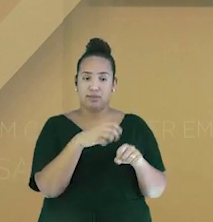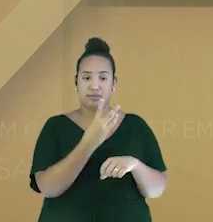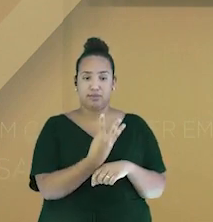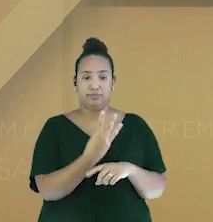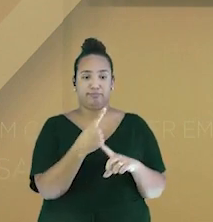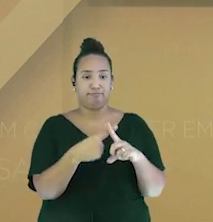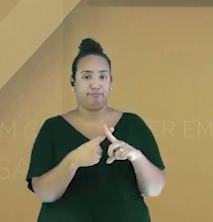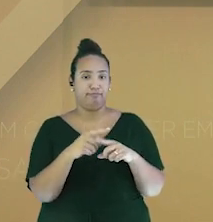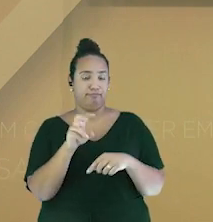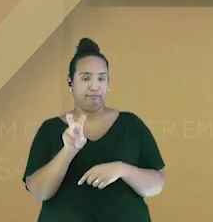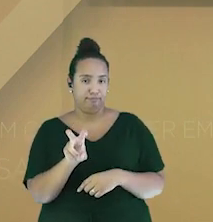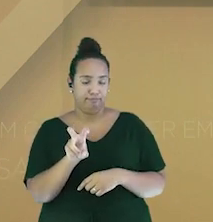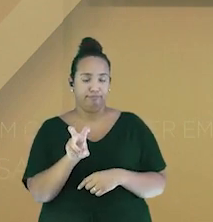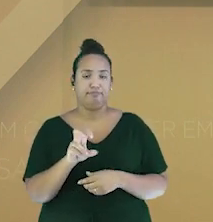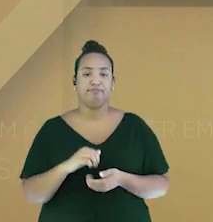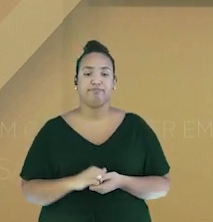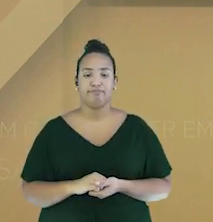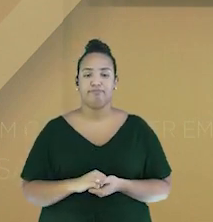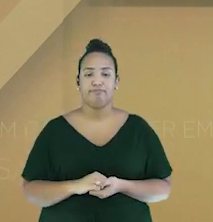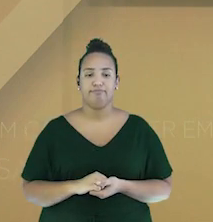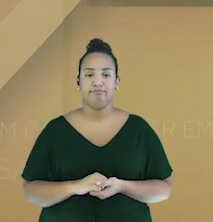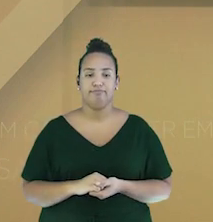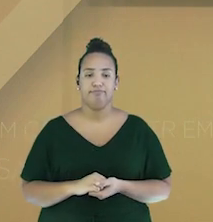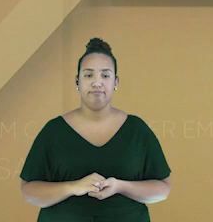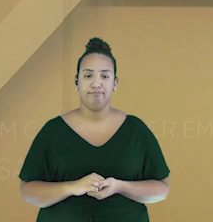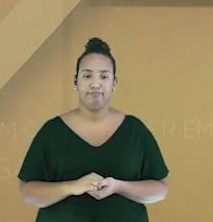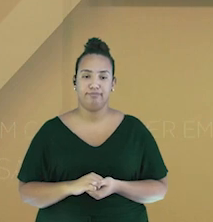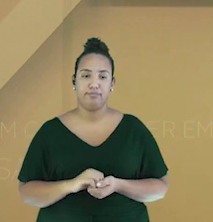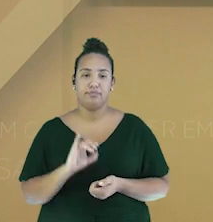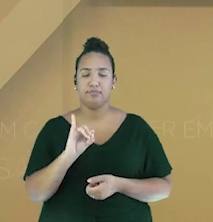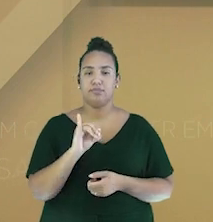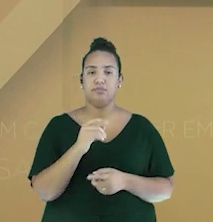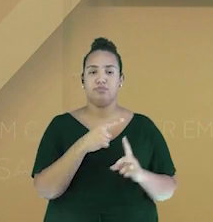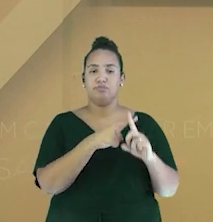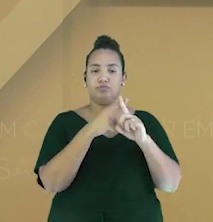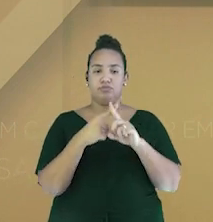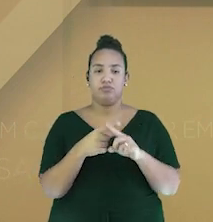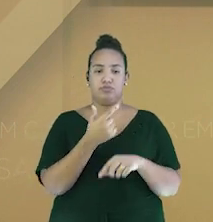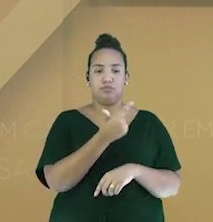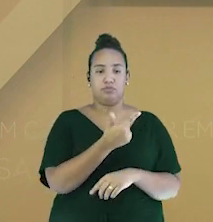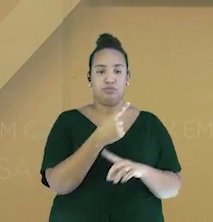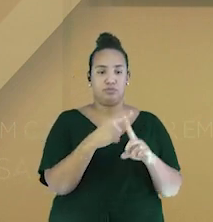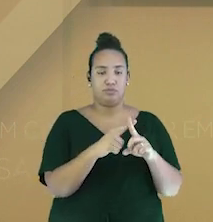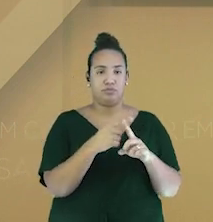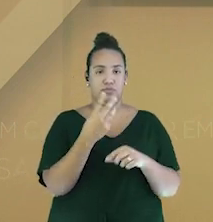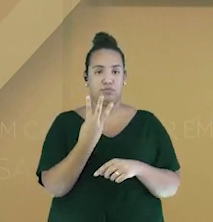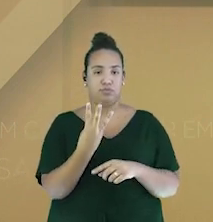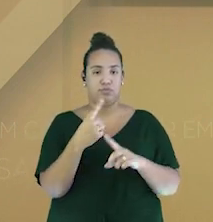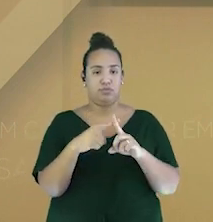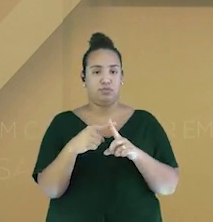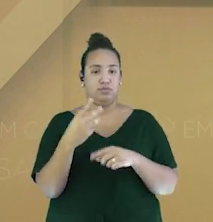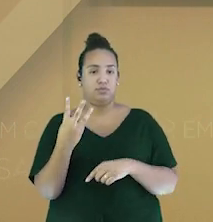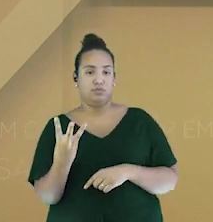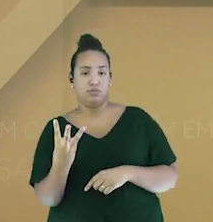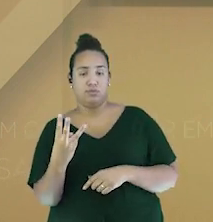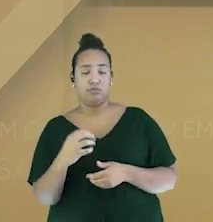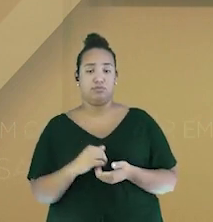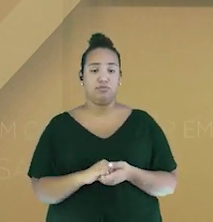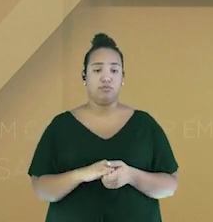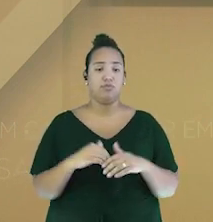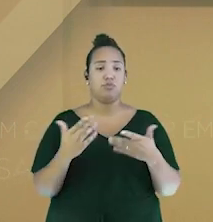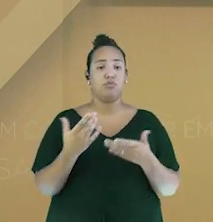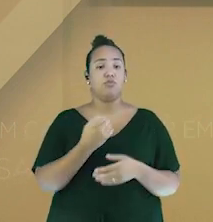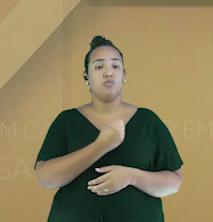a multiplicação de 3 vezes 5. E se eu multiplicar 2 vezes 3 vezes 3? Qual